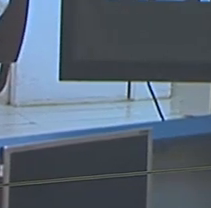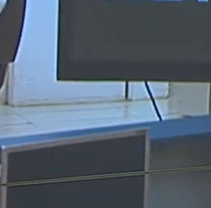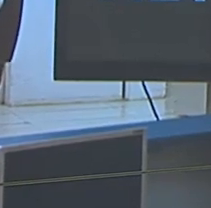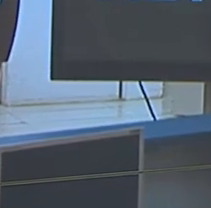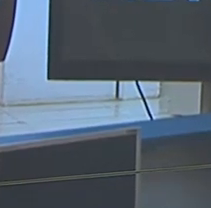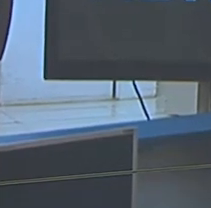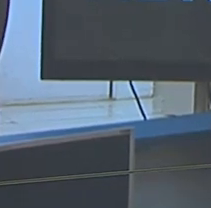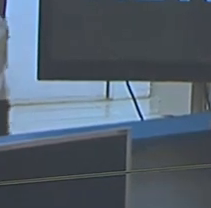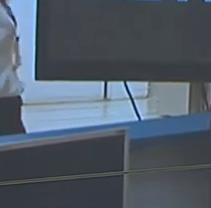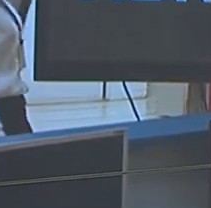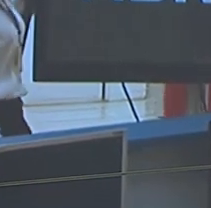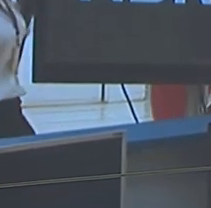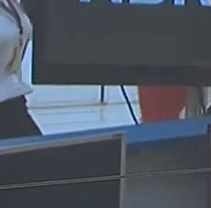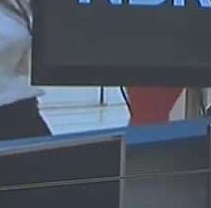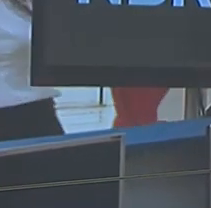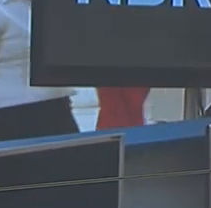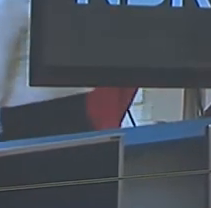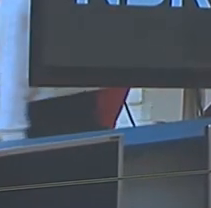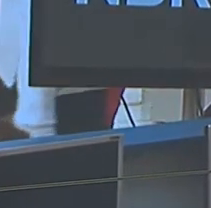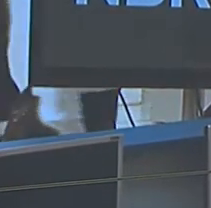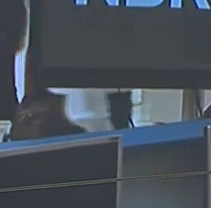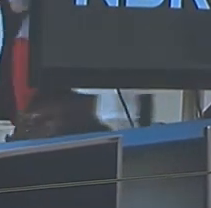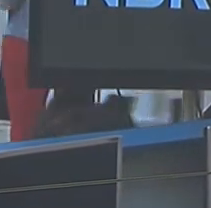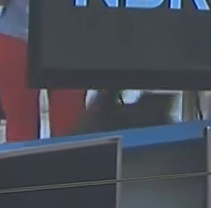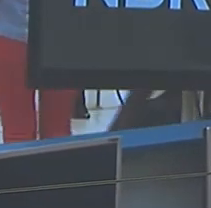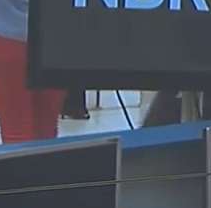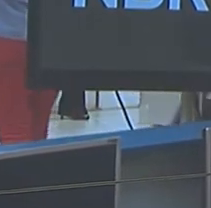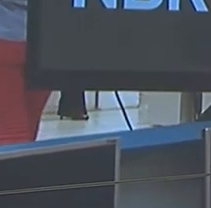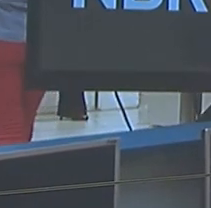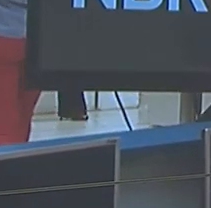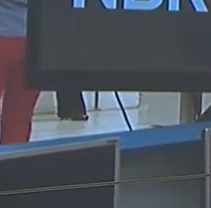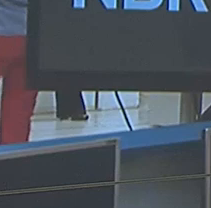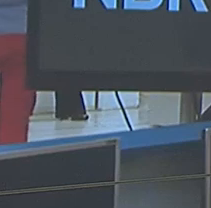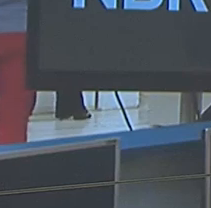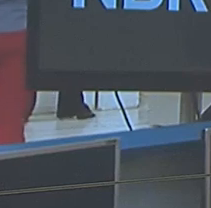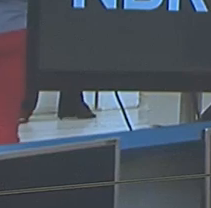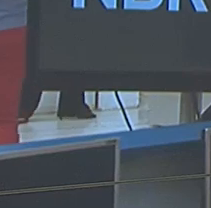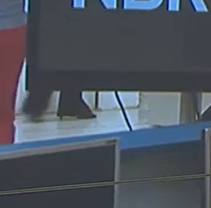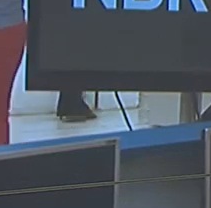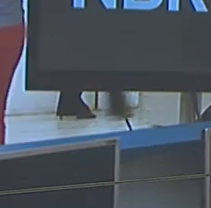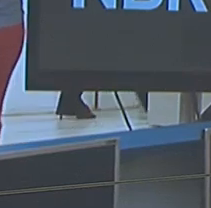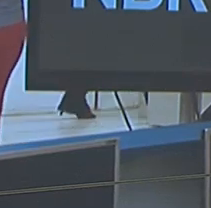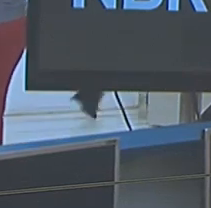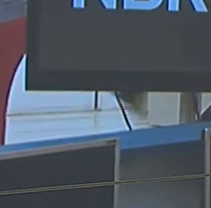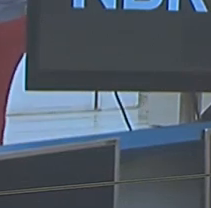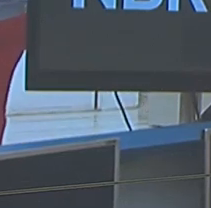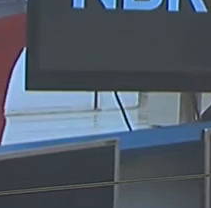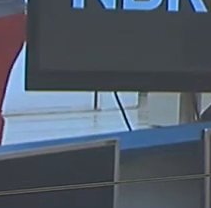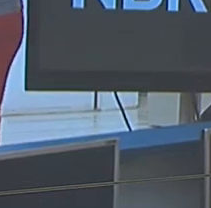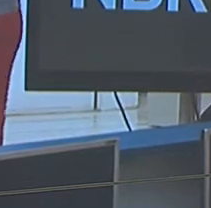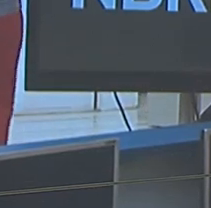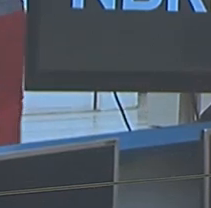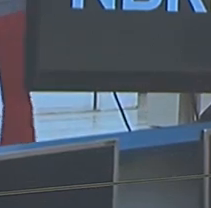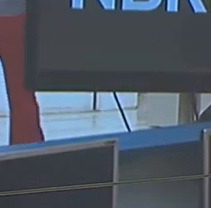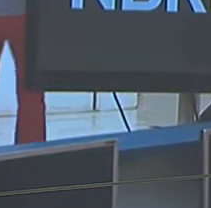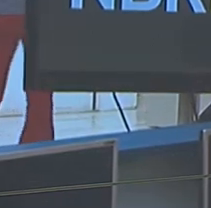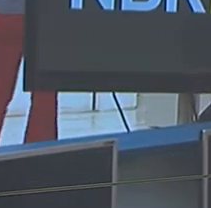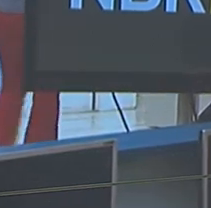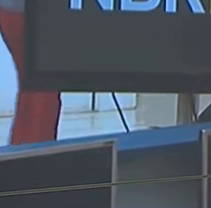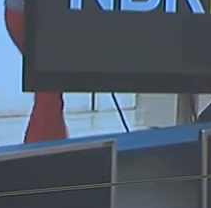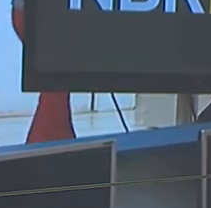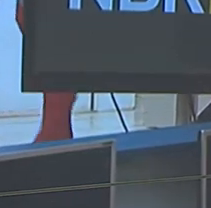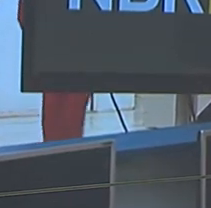afirmou que a cultura precisa ser um instrumento de integração e diversidade social lembrou que o brasil tem uma grande variedade